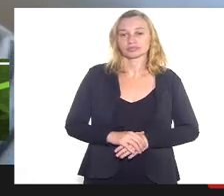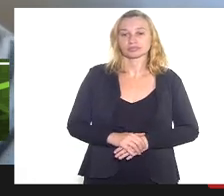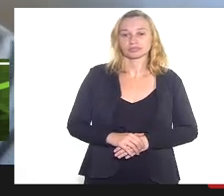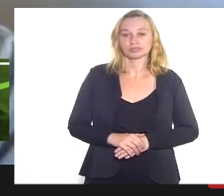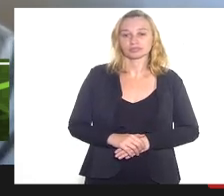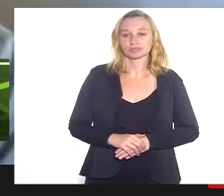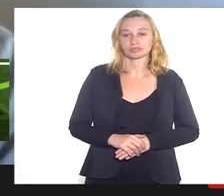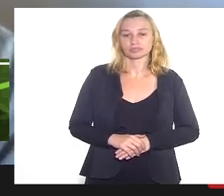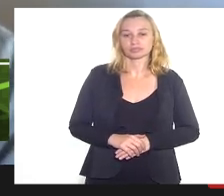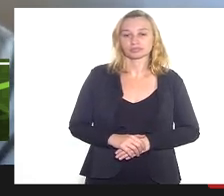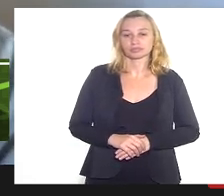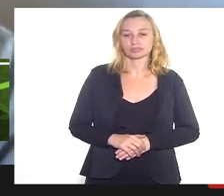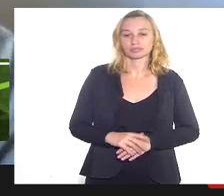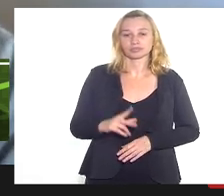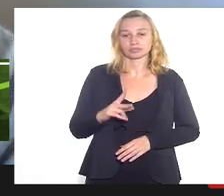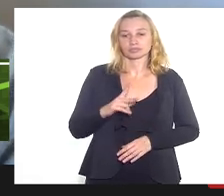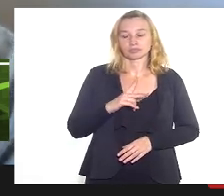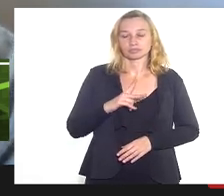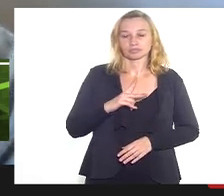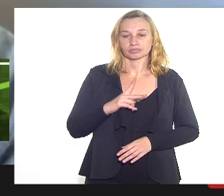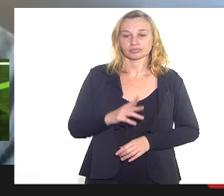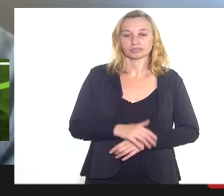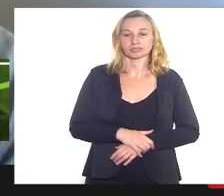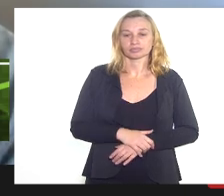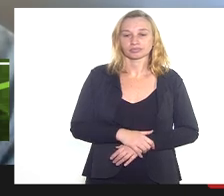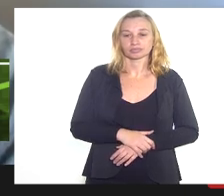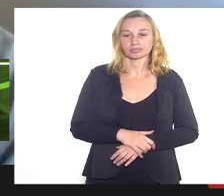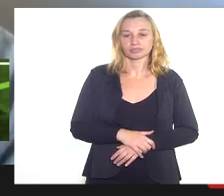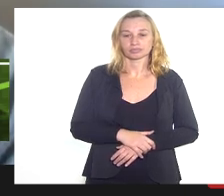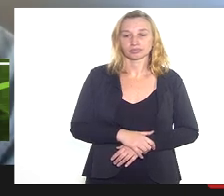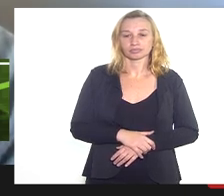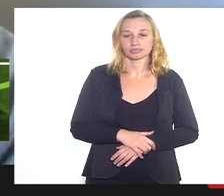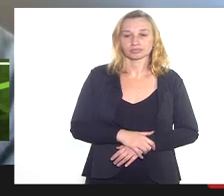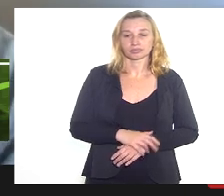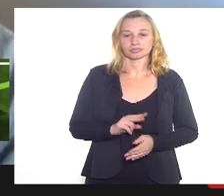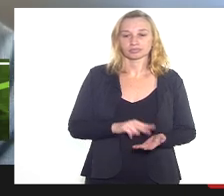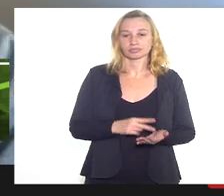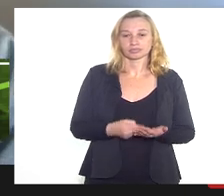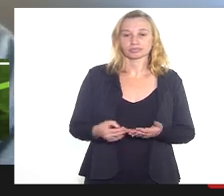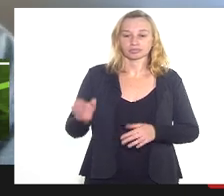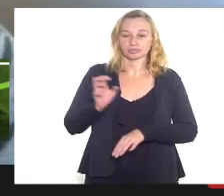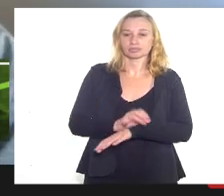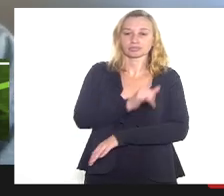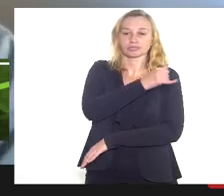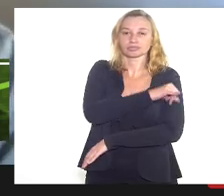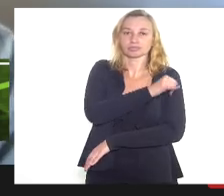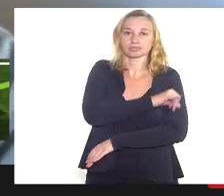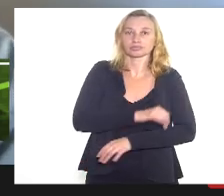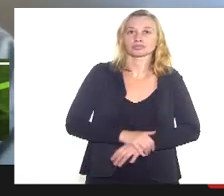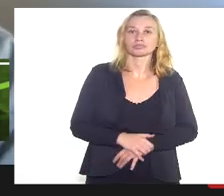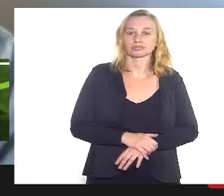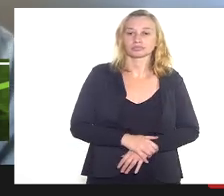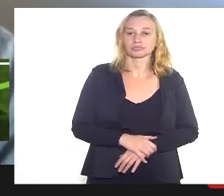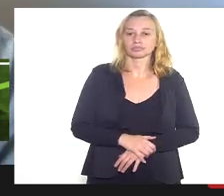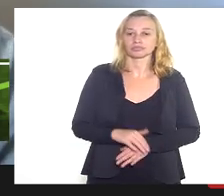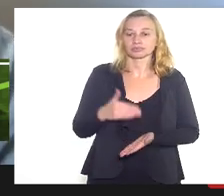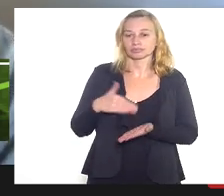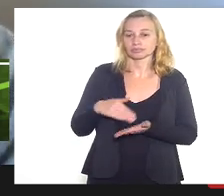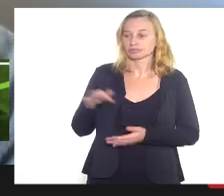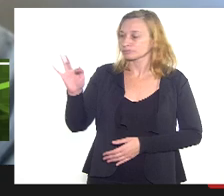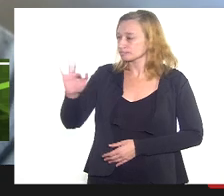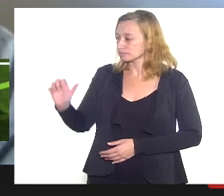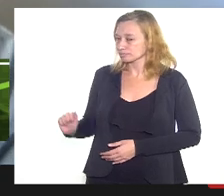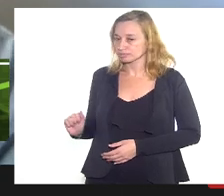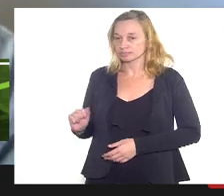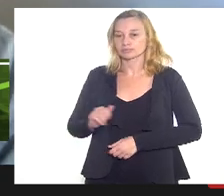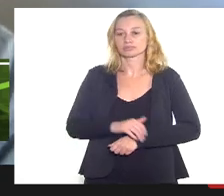consoante a própria interpretação que tem o Estado do Rio de Janeiro através da sua Secretaria de